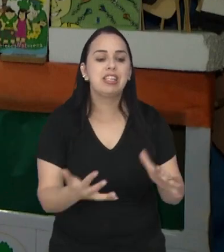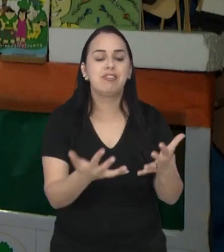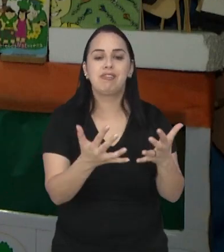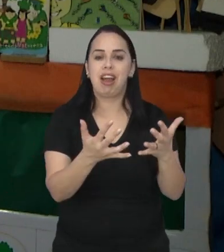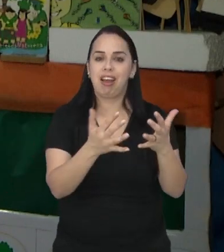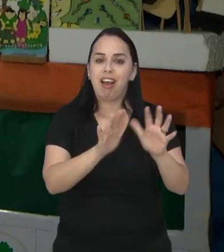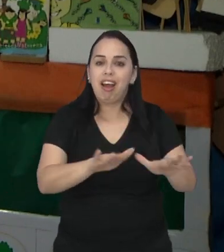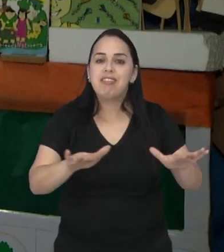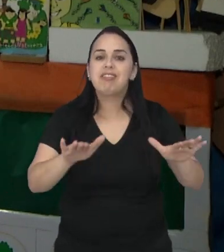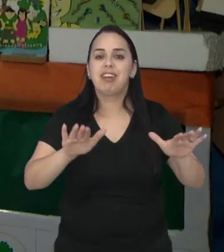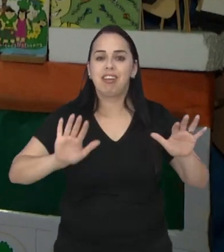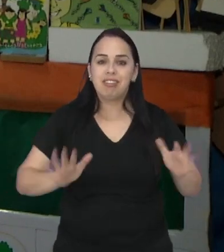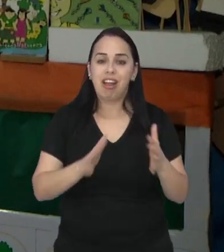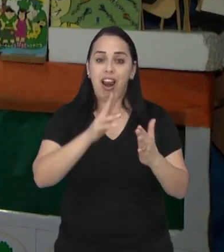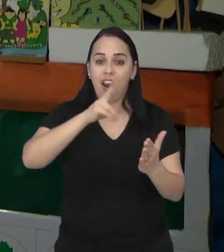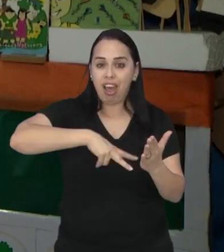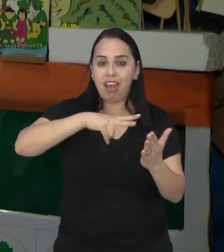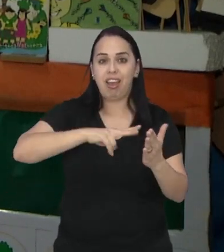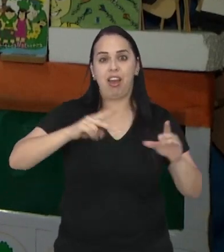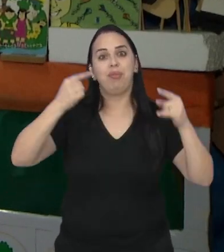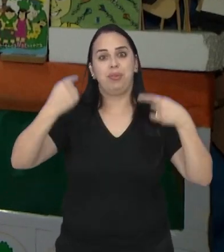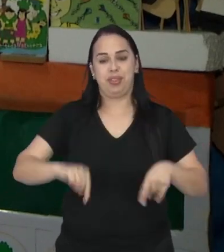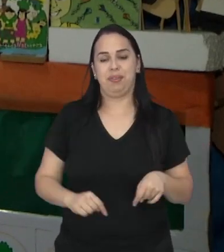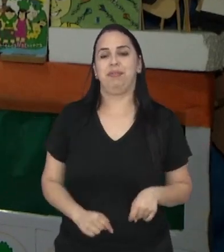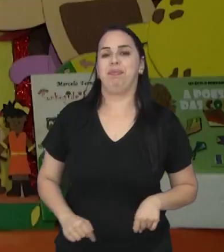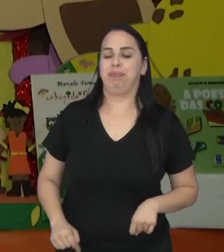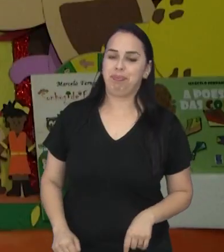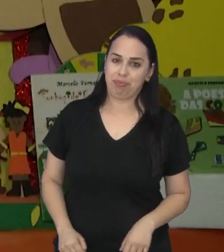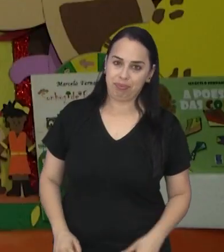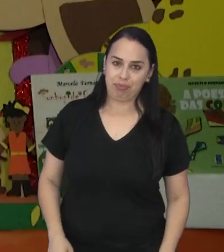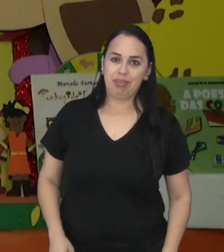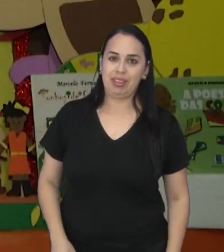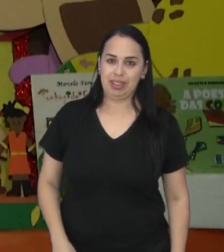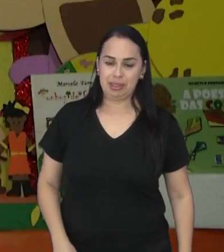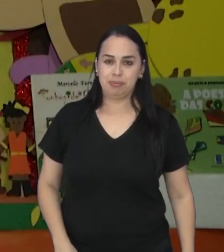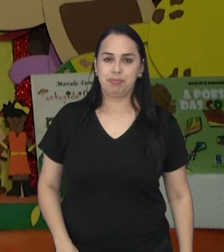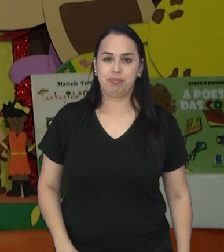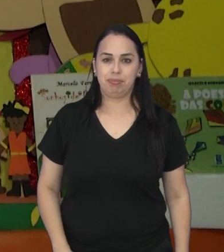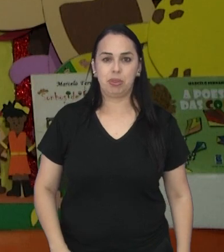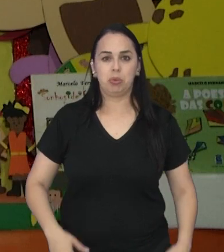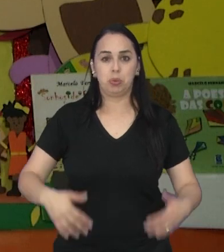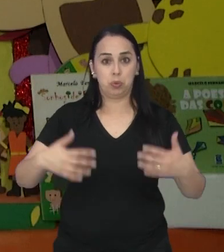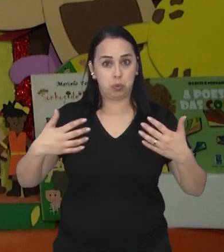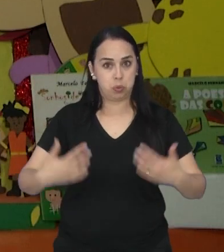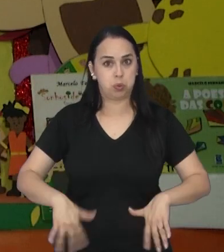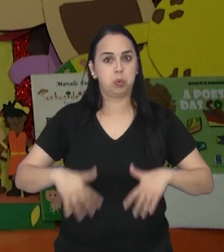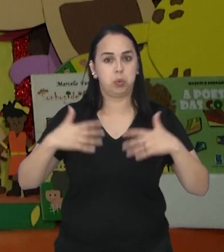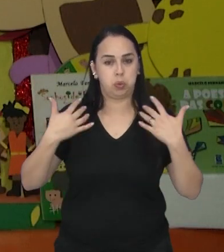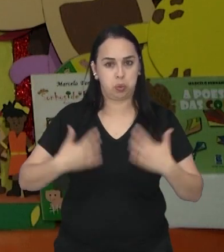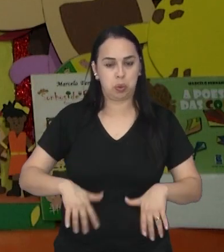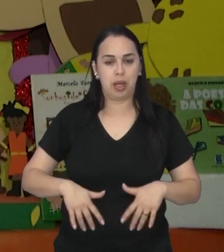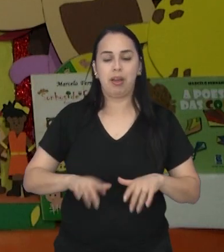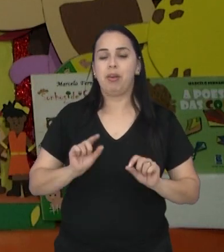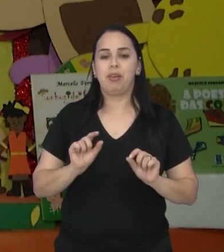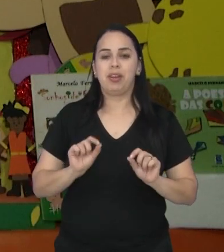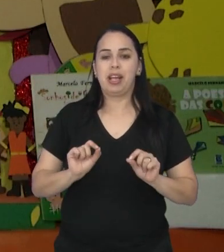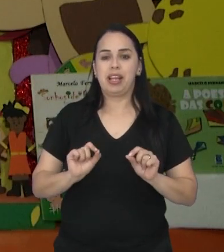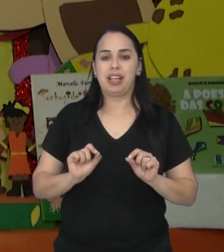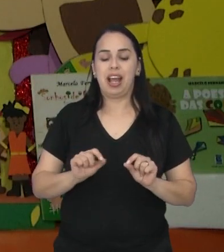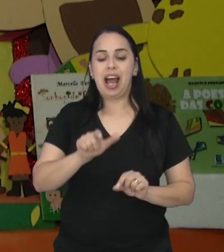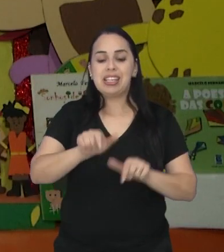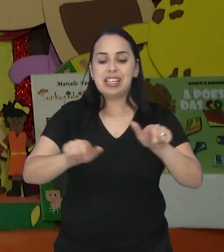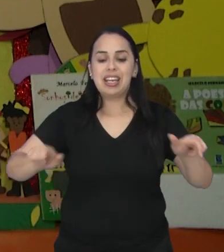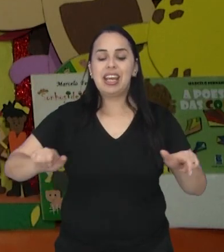cada vez mais o surgimento de novos leitores. Esse é muito um desafio grande, né, da gente fazer com que a